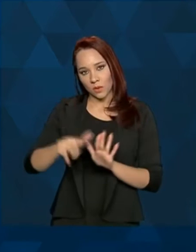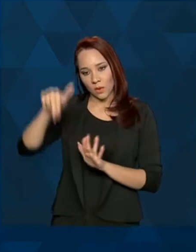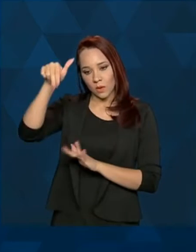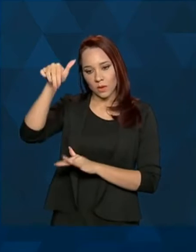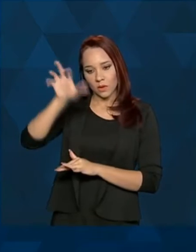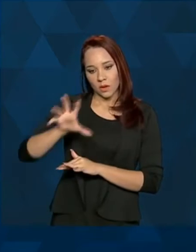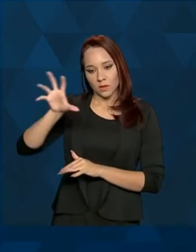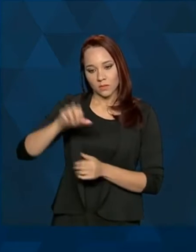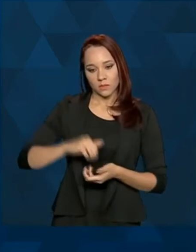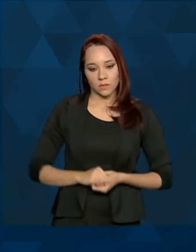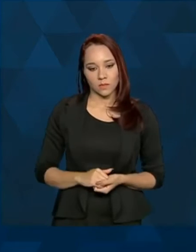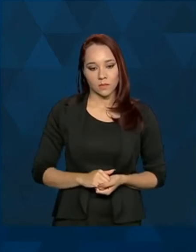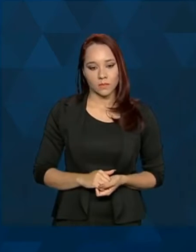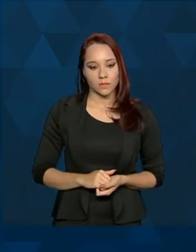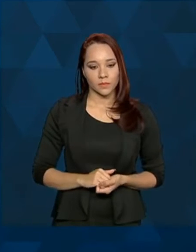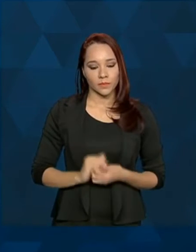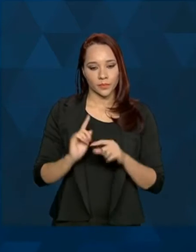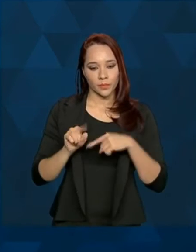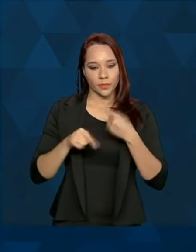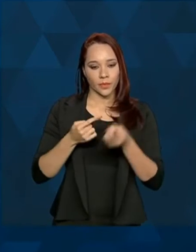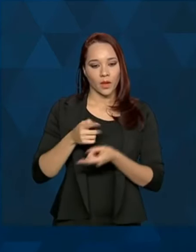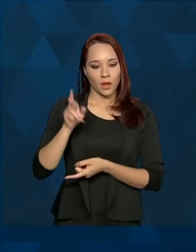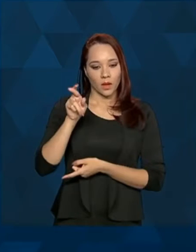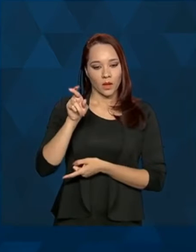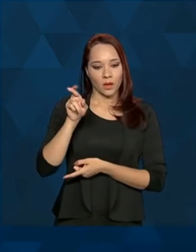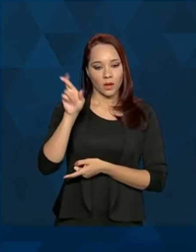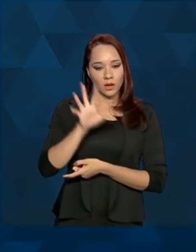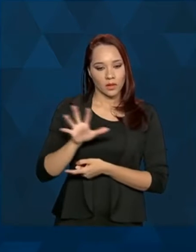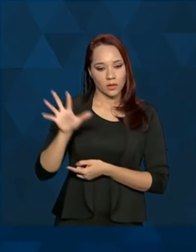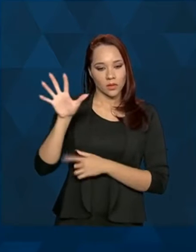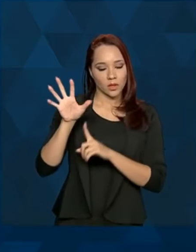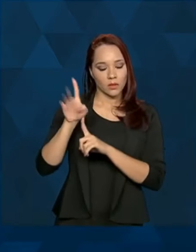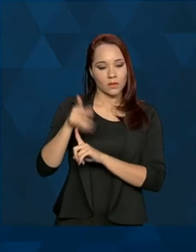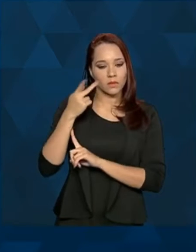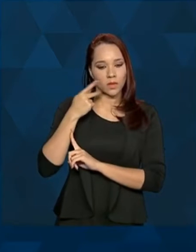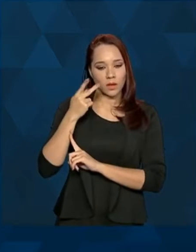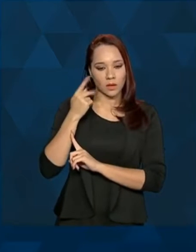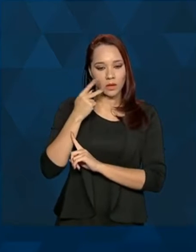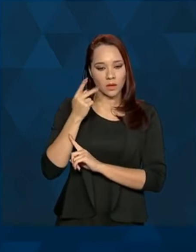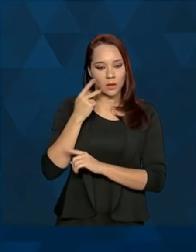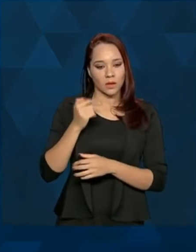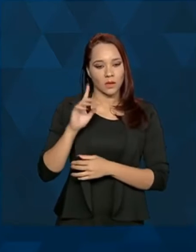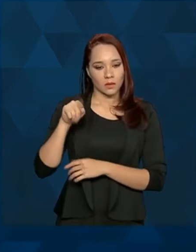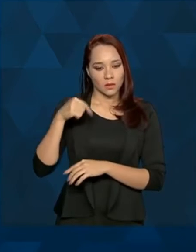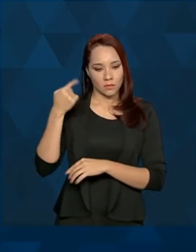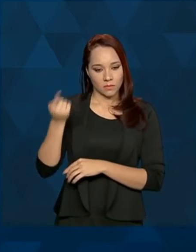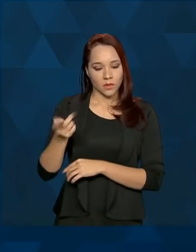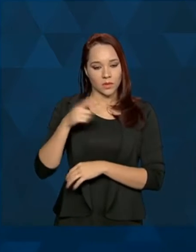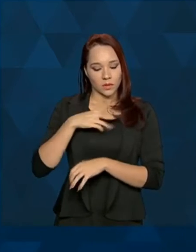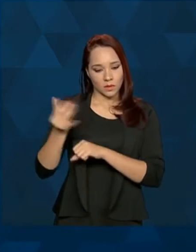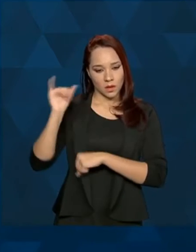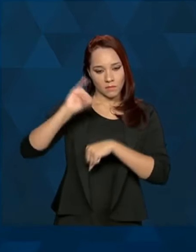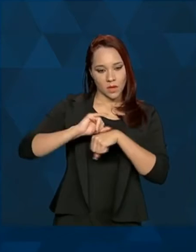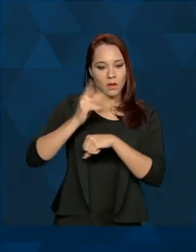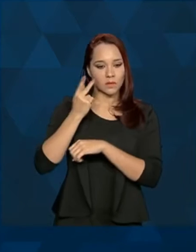próximo. Em seguida, da região do Ceará, da região do